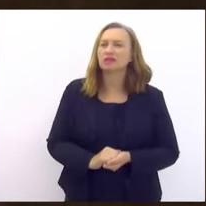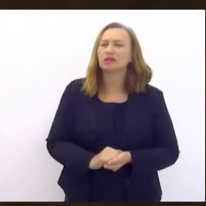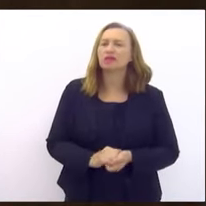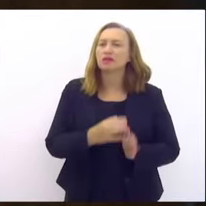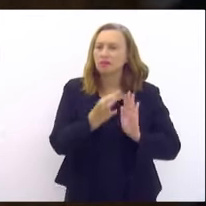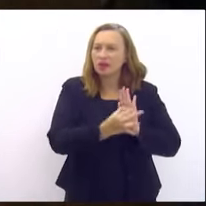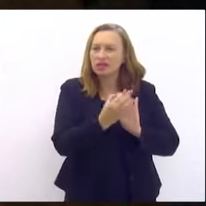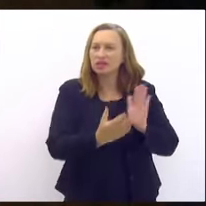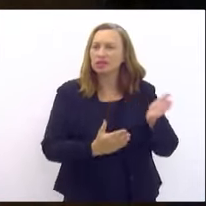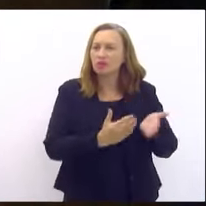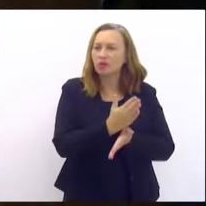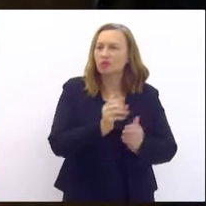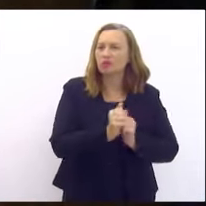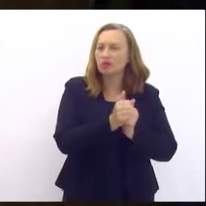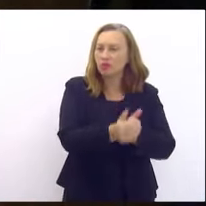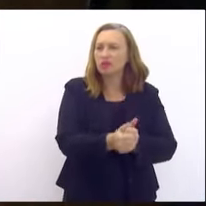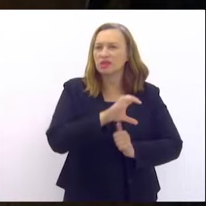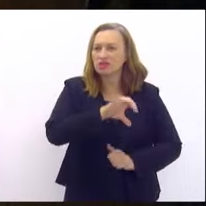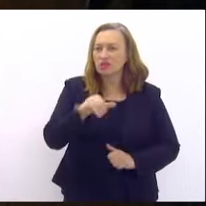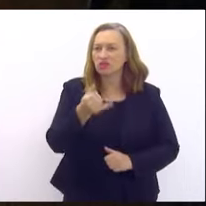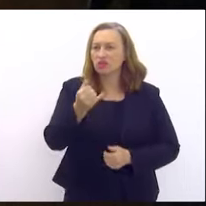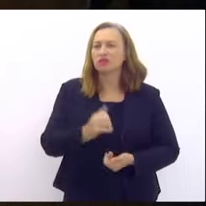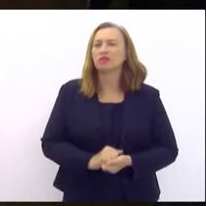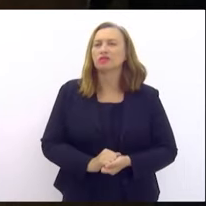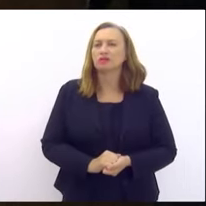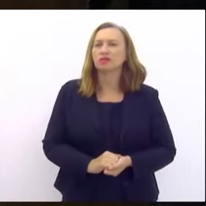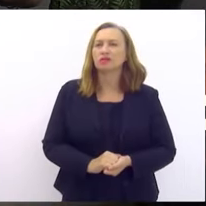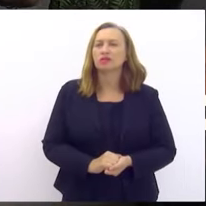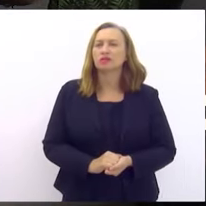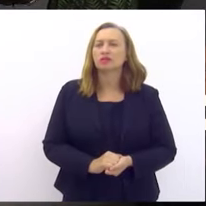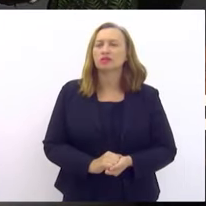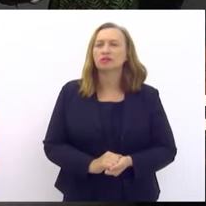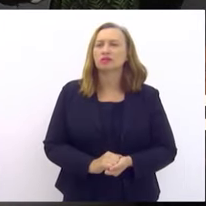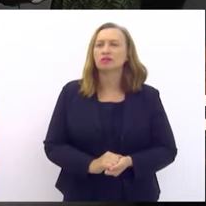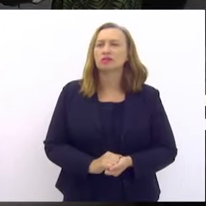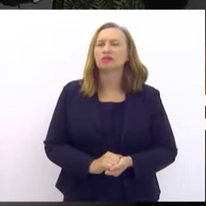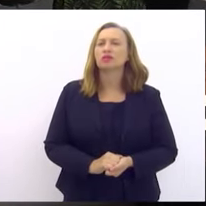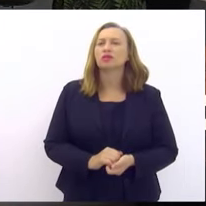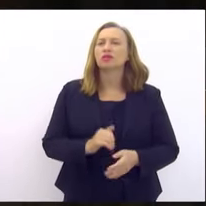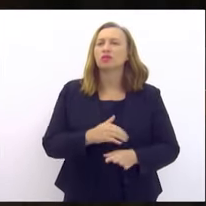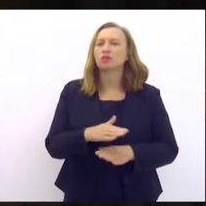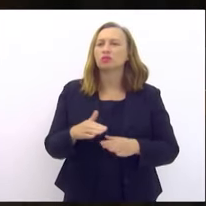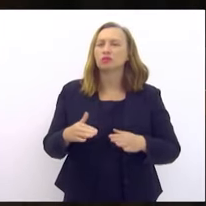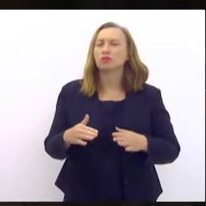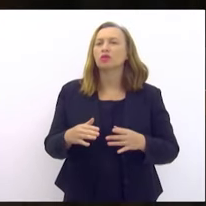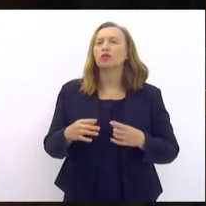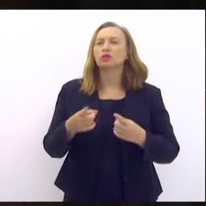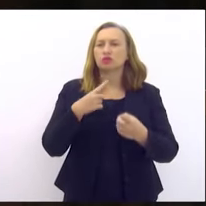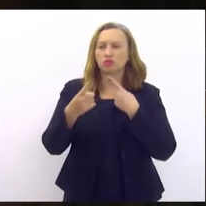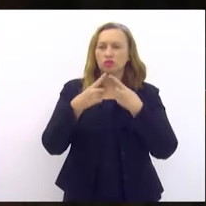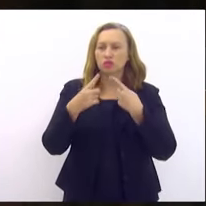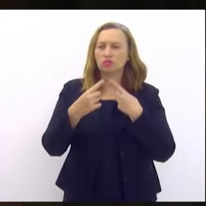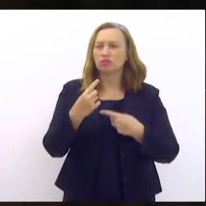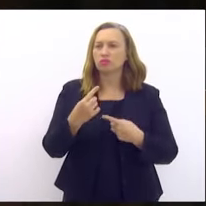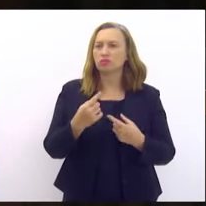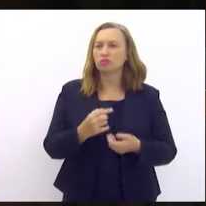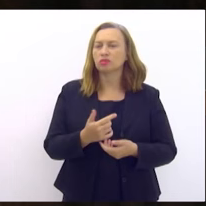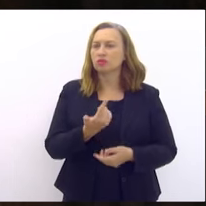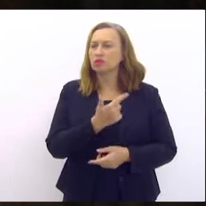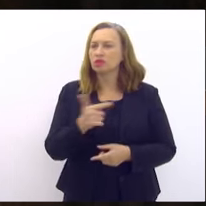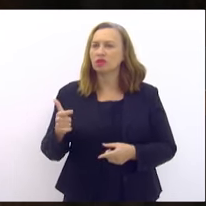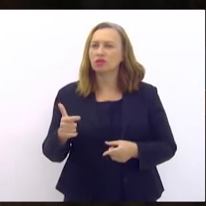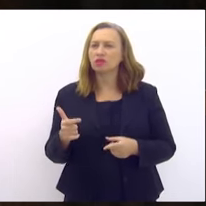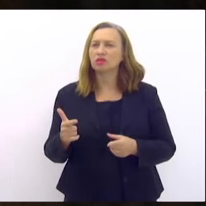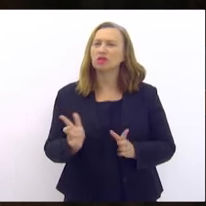parecer é favorável acompan acompanha na ccj Obrigada com os pareceres emitidos em discussão não